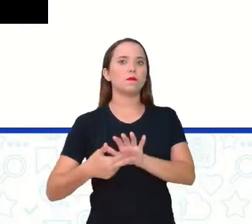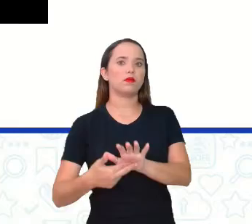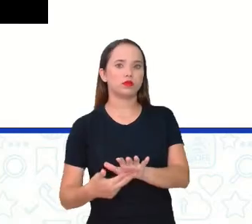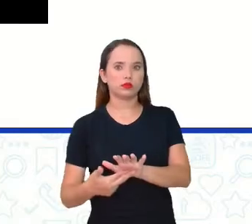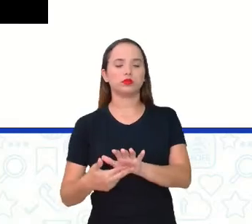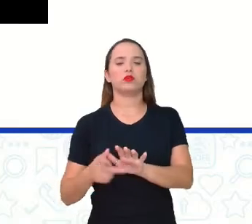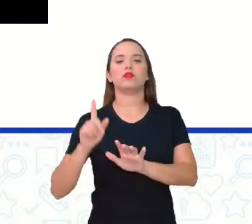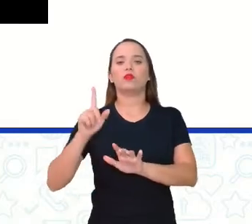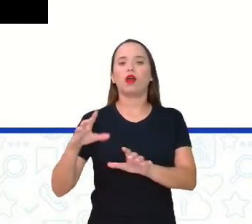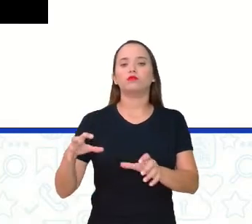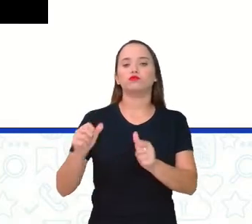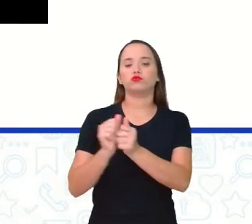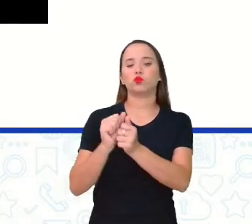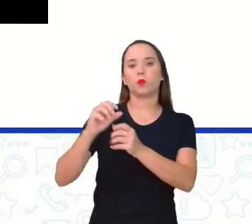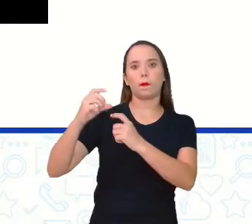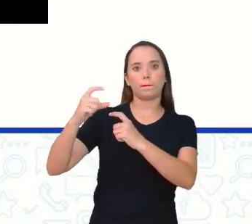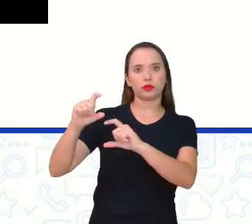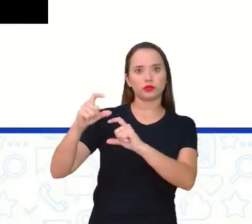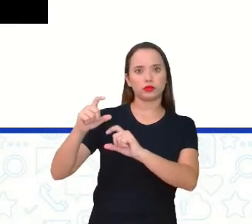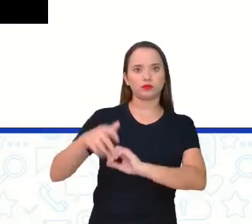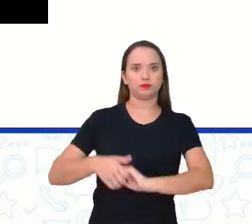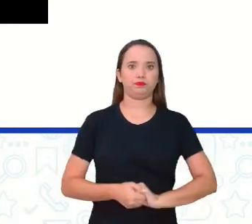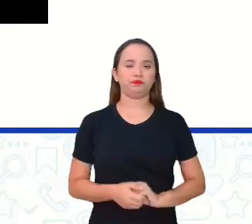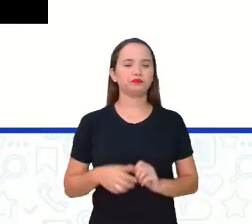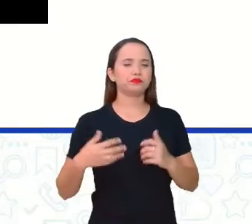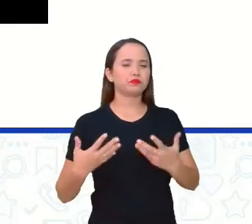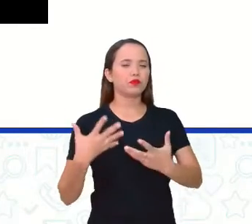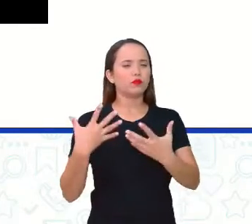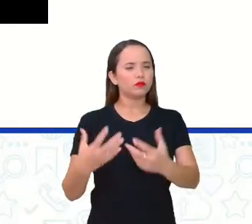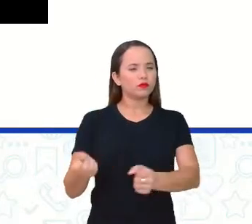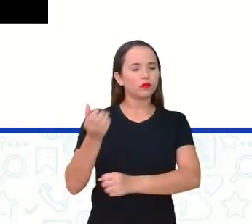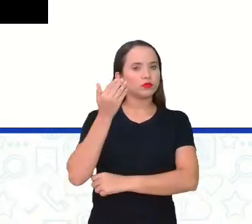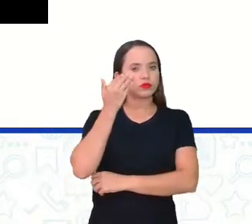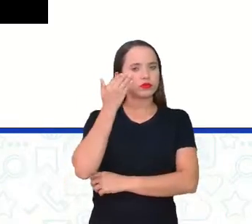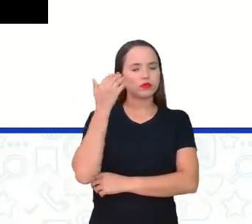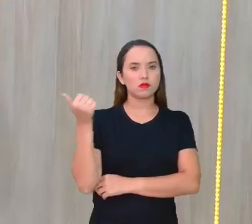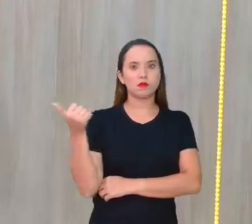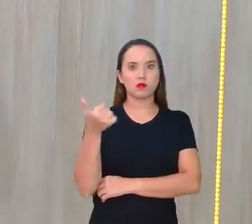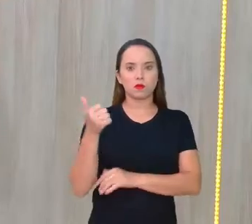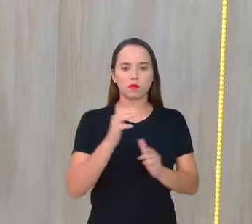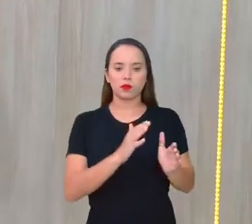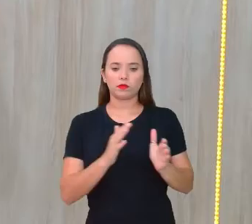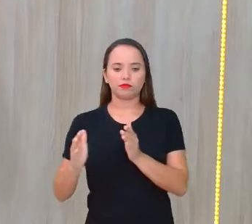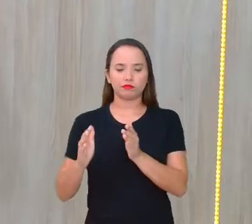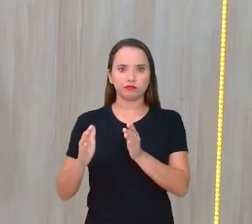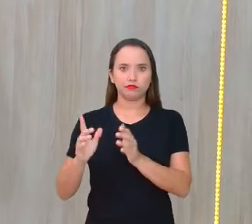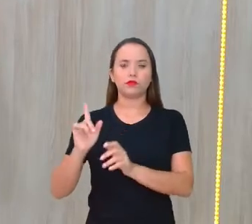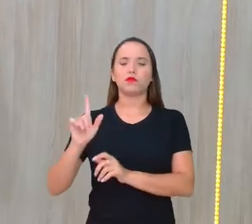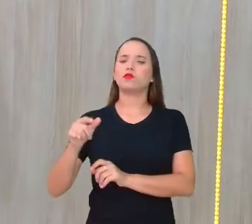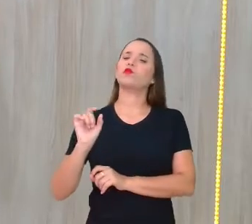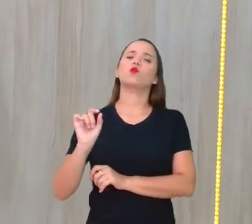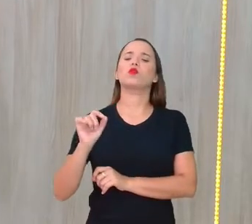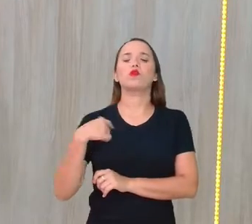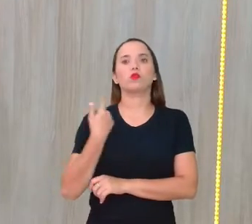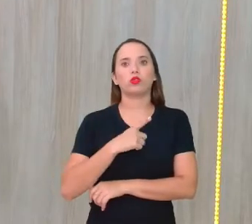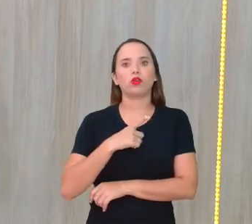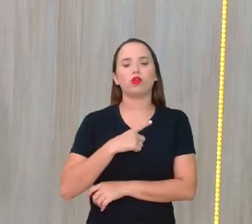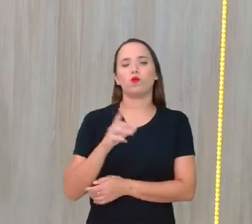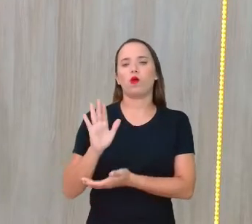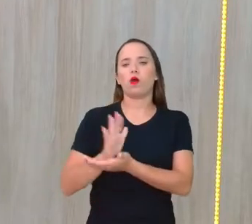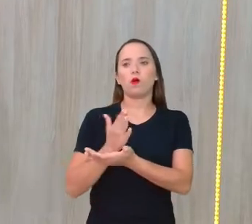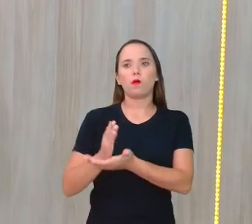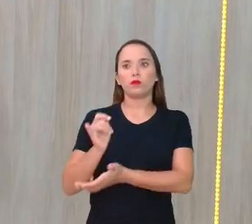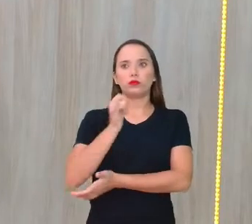uma potenciação, tá bom? Então, vamos tentar entender esse primeiro momento da aula, quando eu tenho situações onde eu